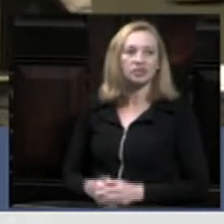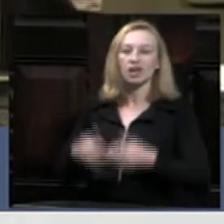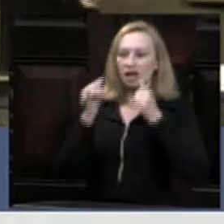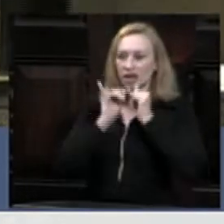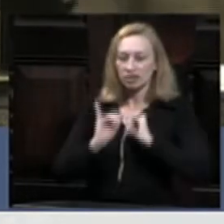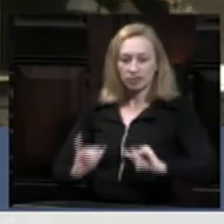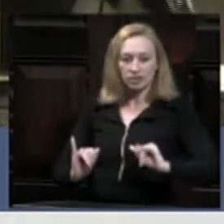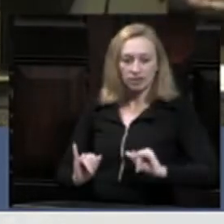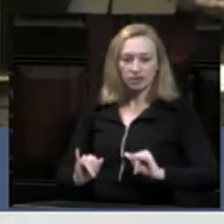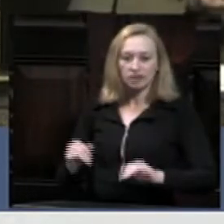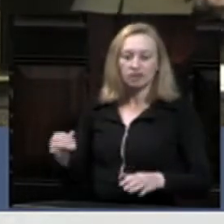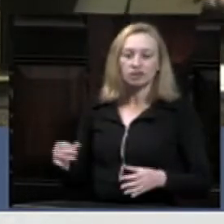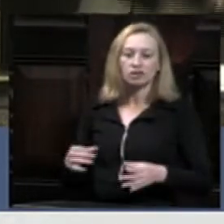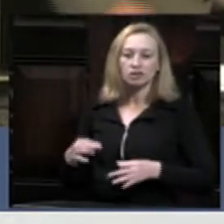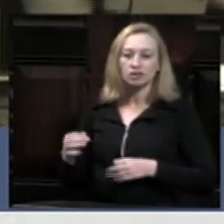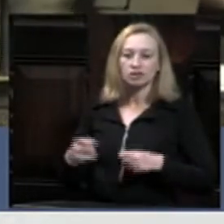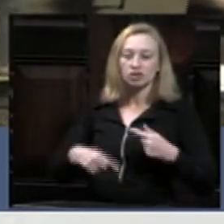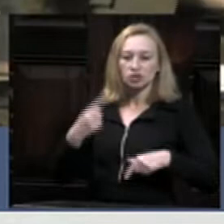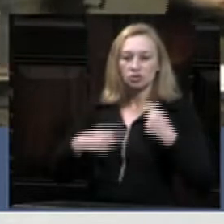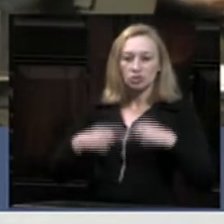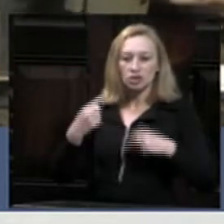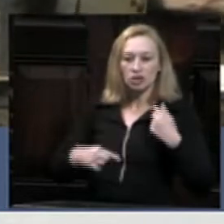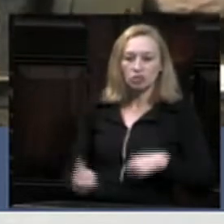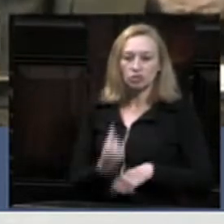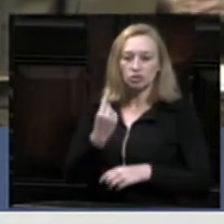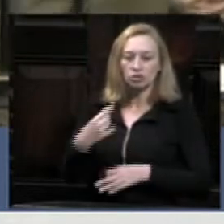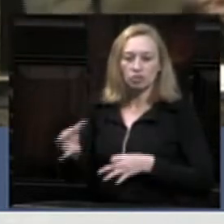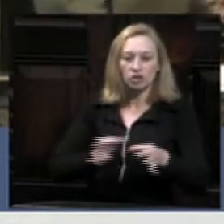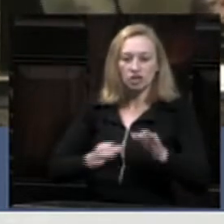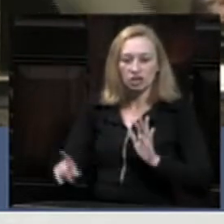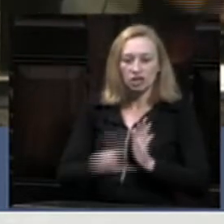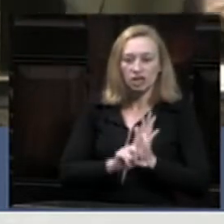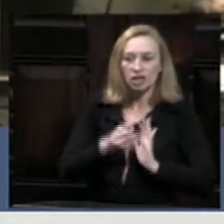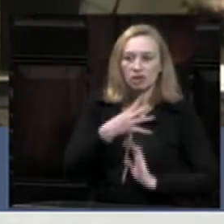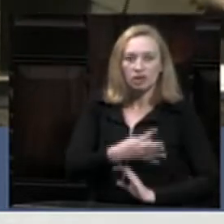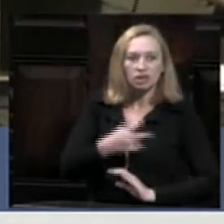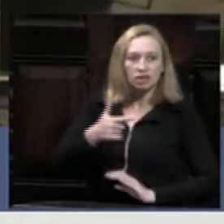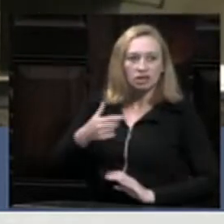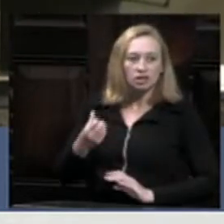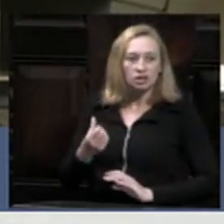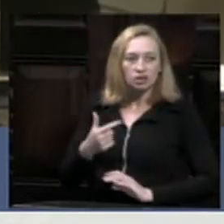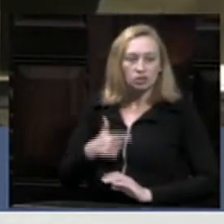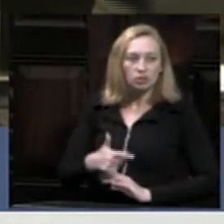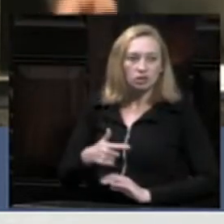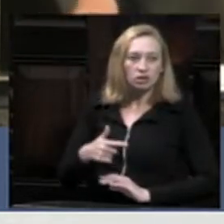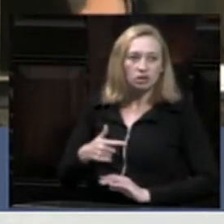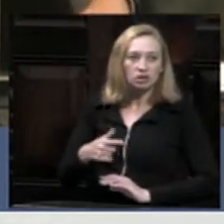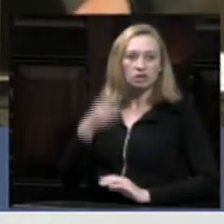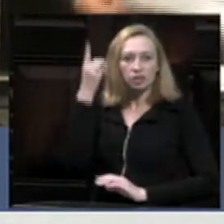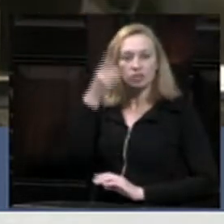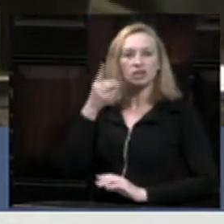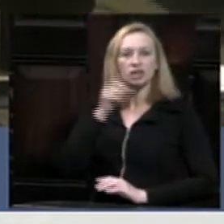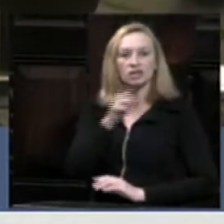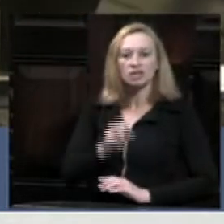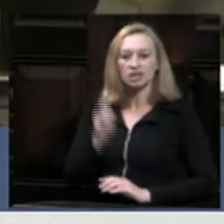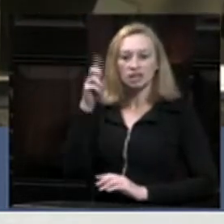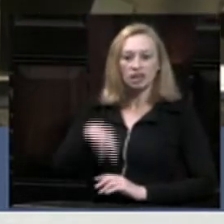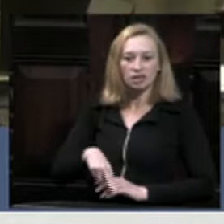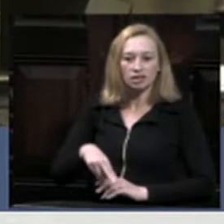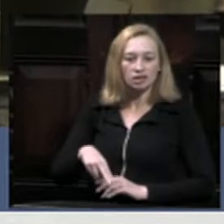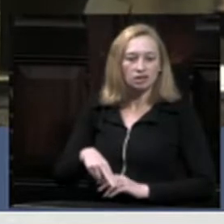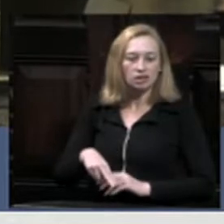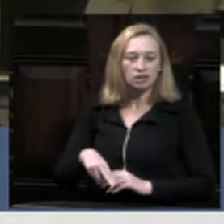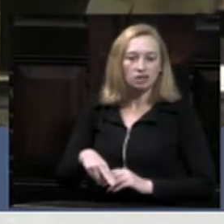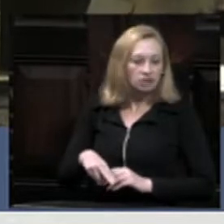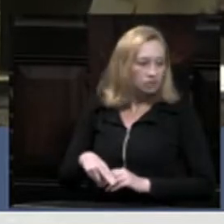Anuncio em regime de urgência e discussão única projeto de lei 4260 de 2018, de autoria dos deputados Zeidan Lula e André Ceciliano.